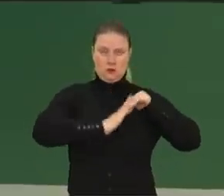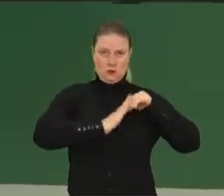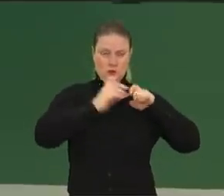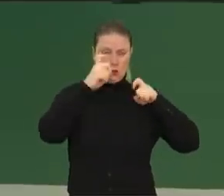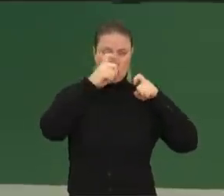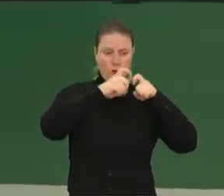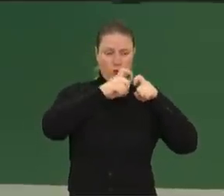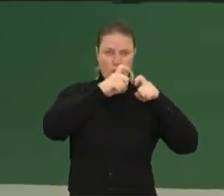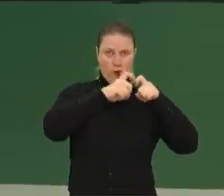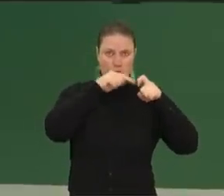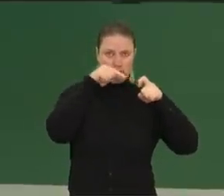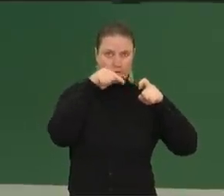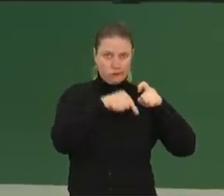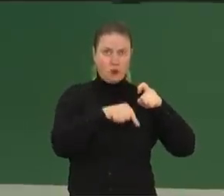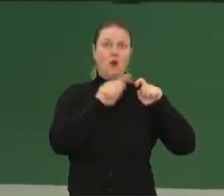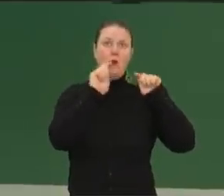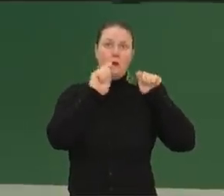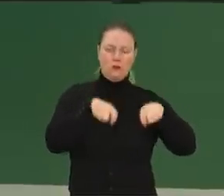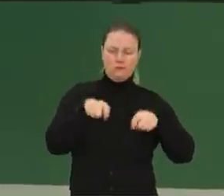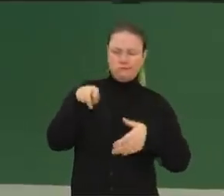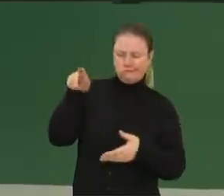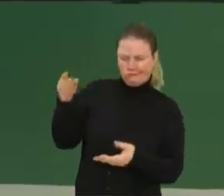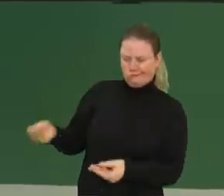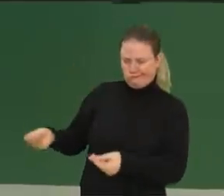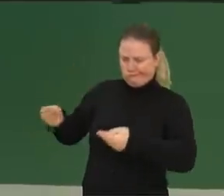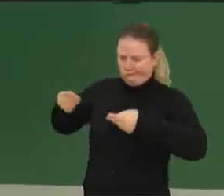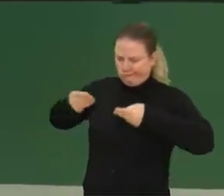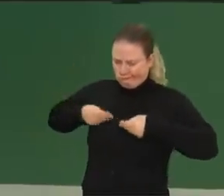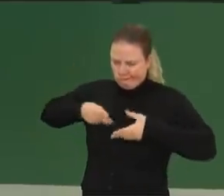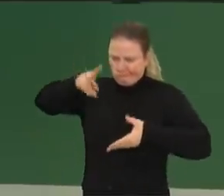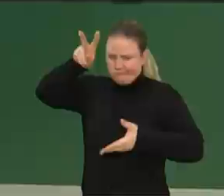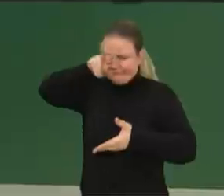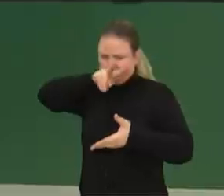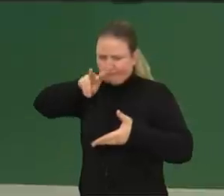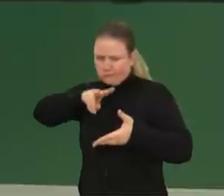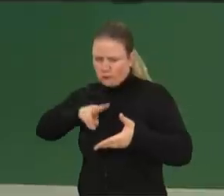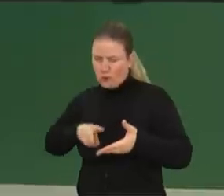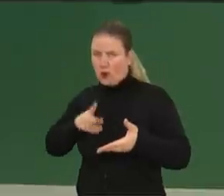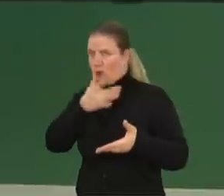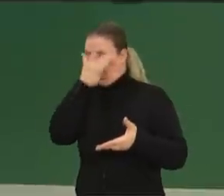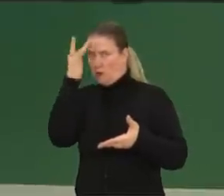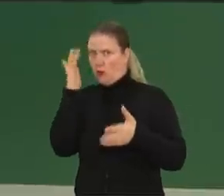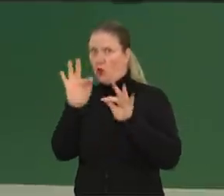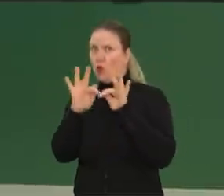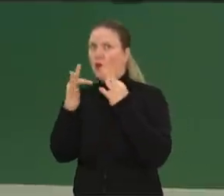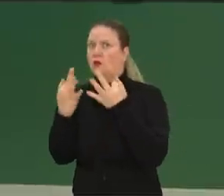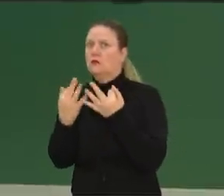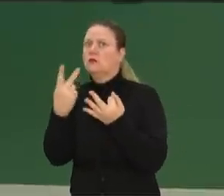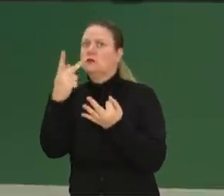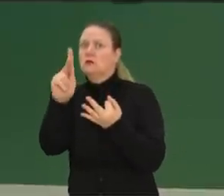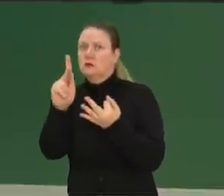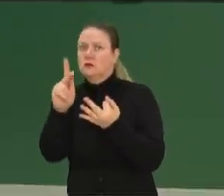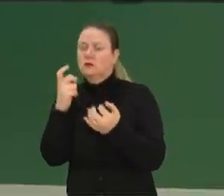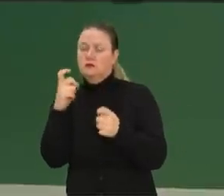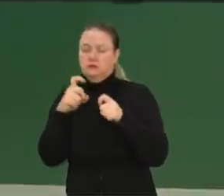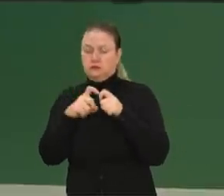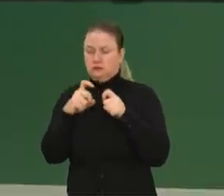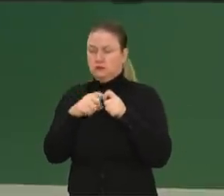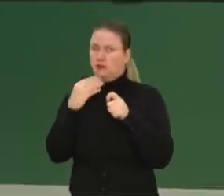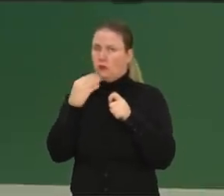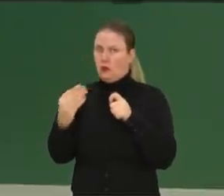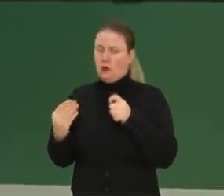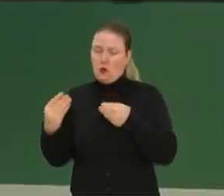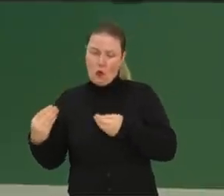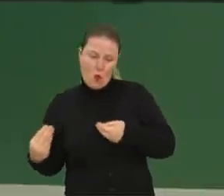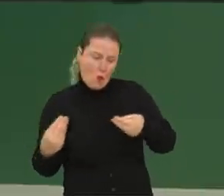muito importante se você fez um exame, alguém da sua família fez um exame porque o médico solicitou, que leve